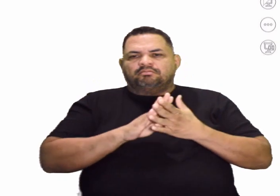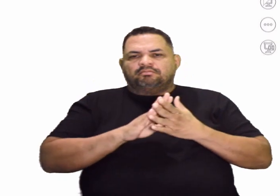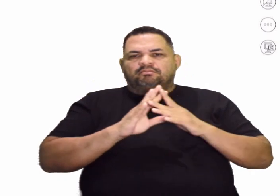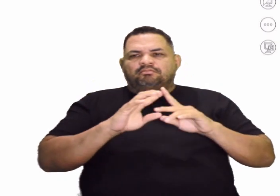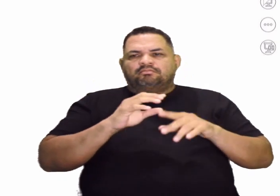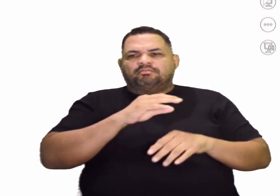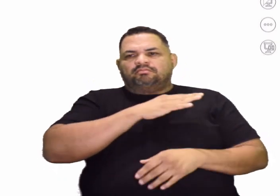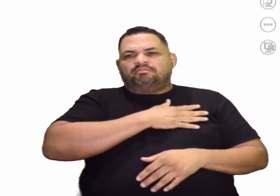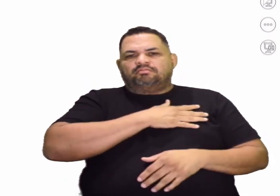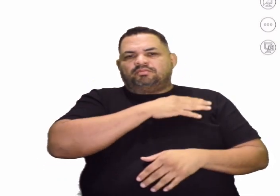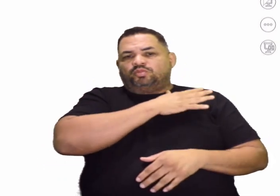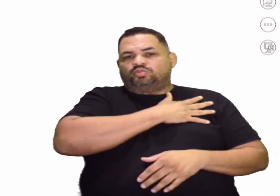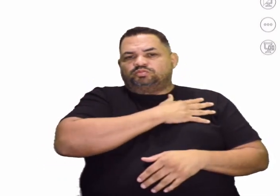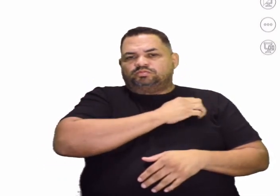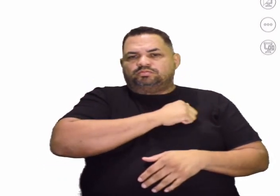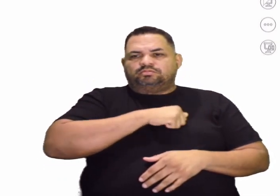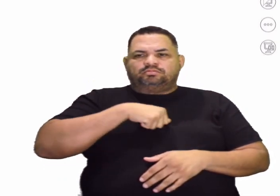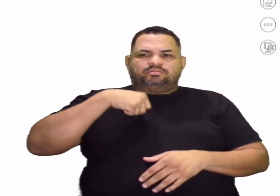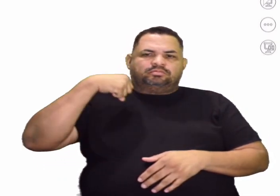Sócrates